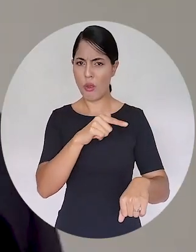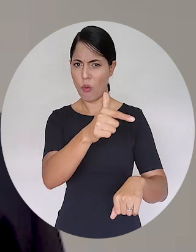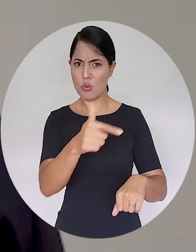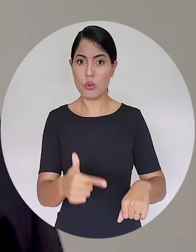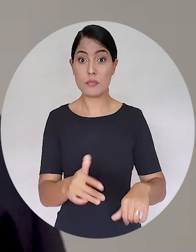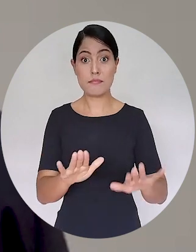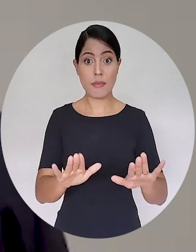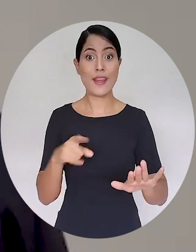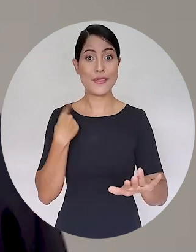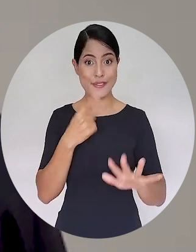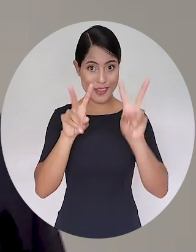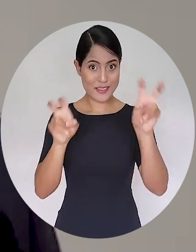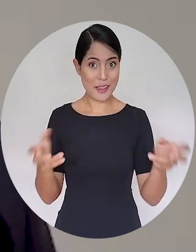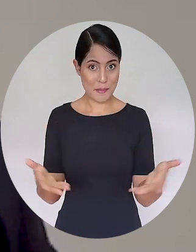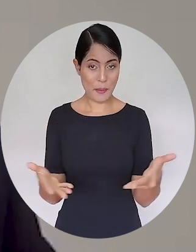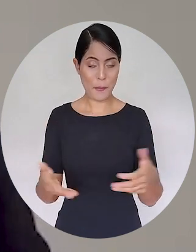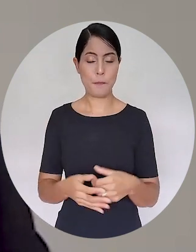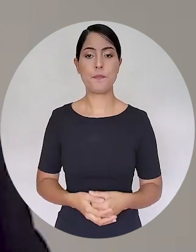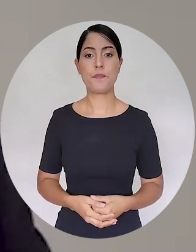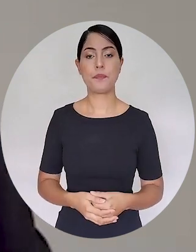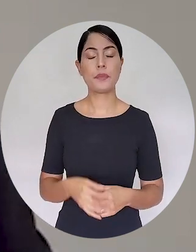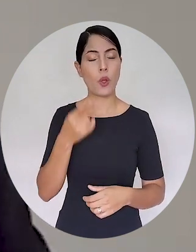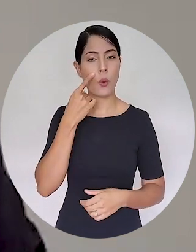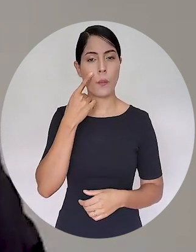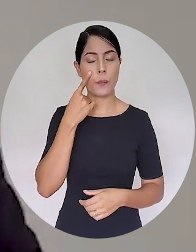esse tema que eu vou tratar aqui agora.